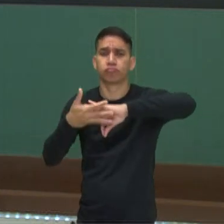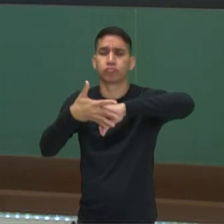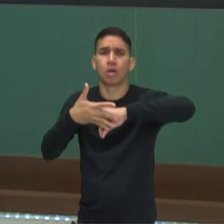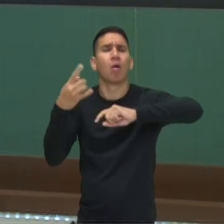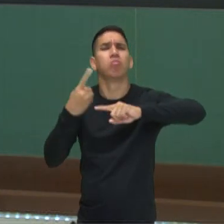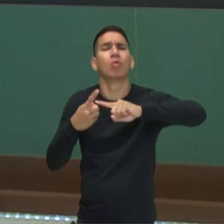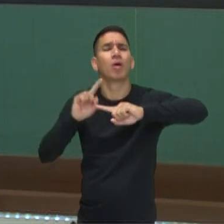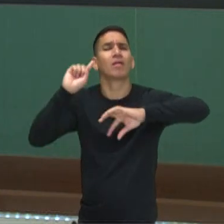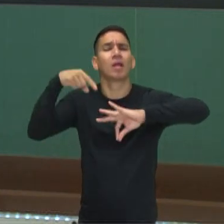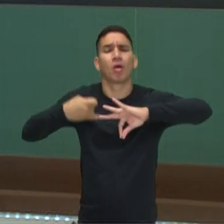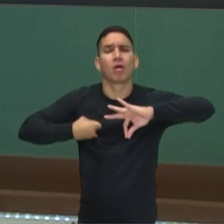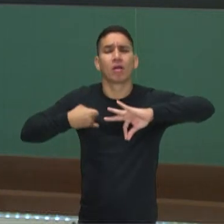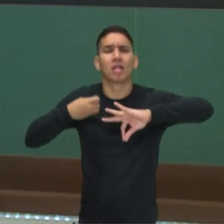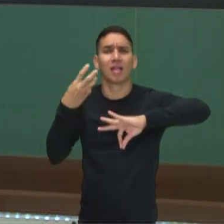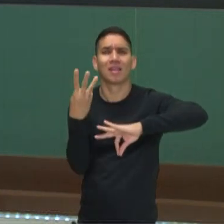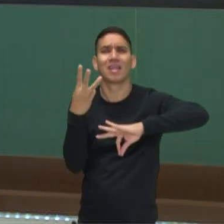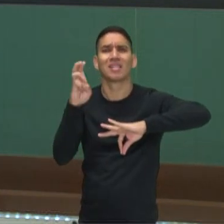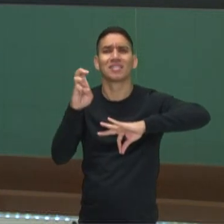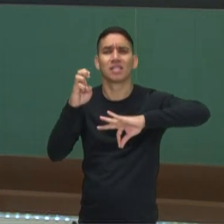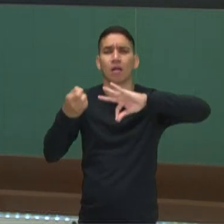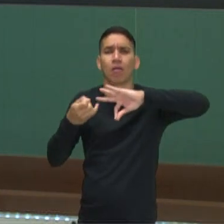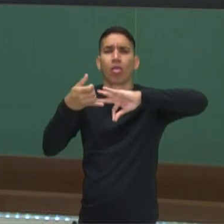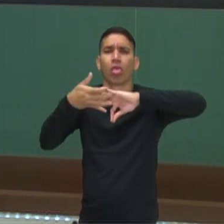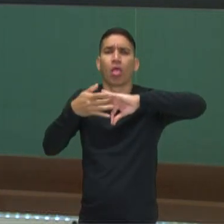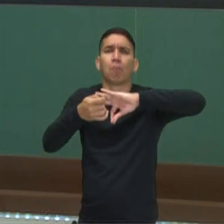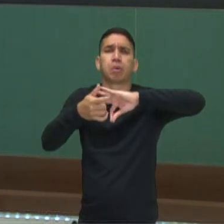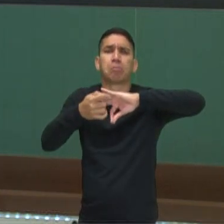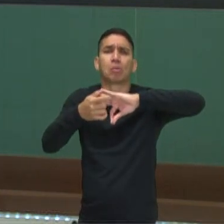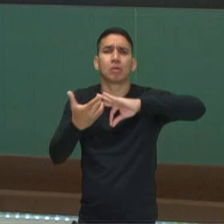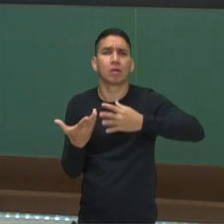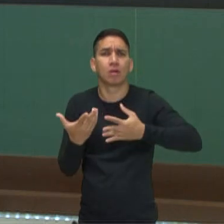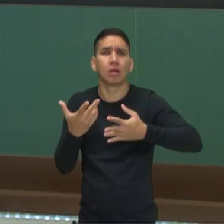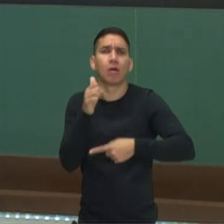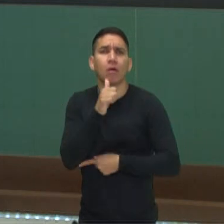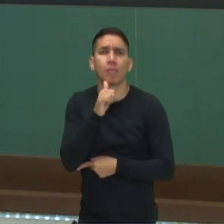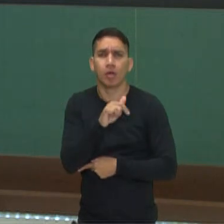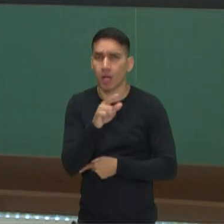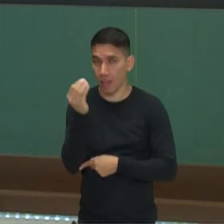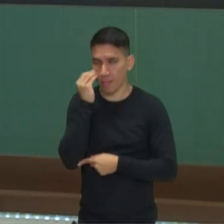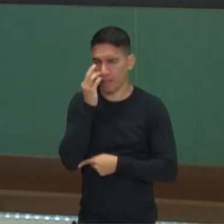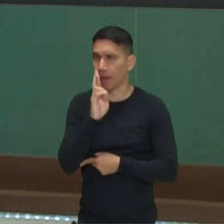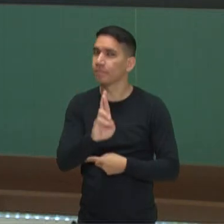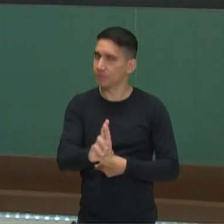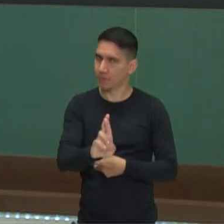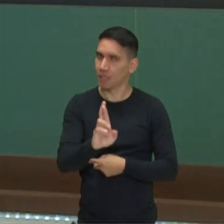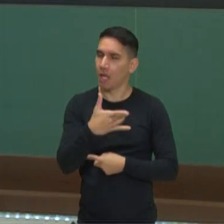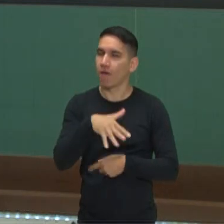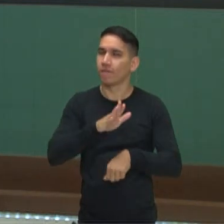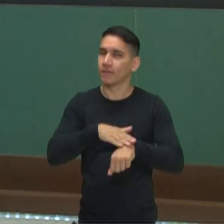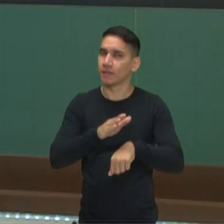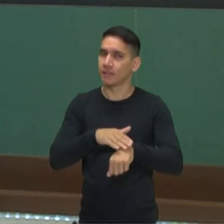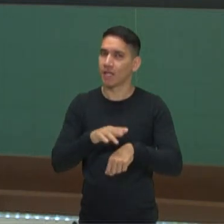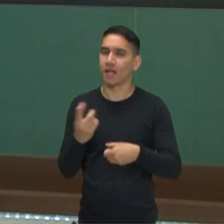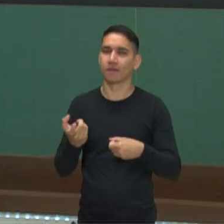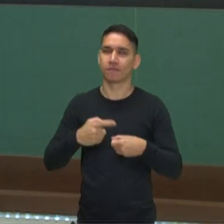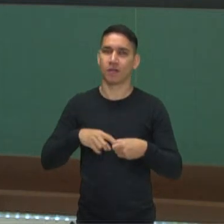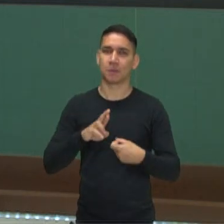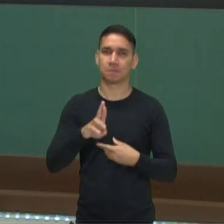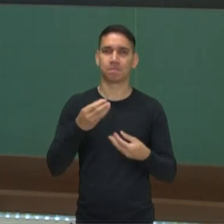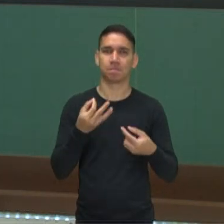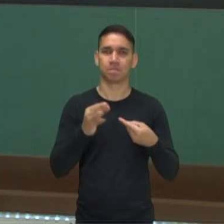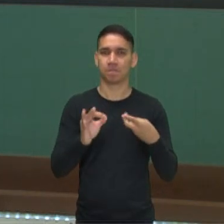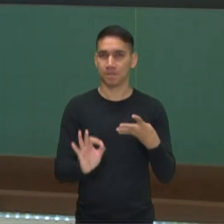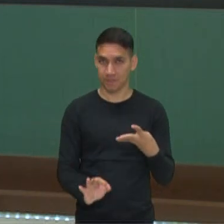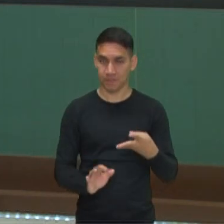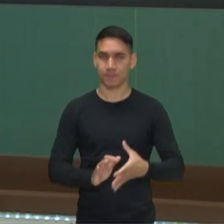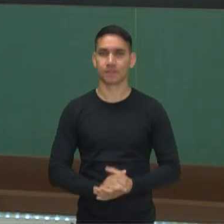começa a cair, a diminuir a fertilidade da mulher? Tenta responder aí, vou dar um tempinho e já volto para a gente